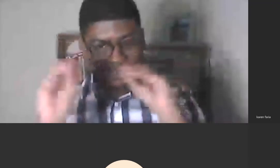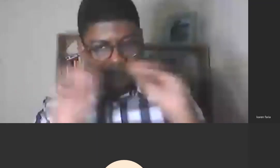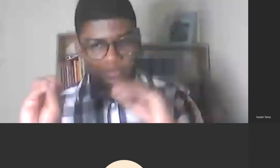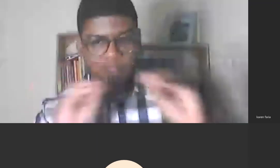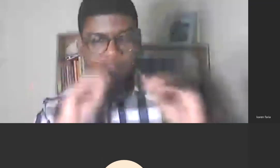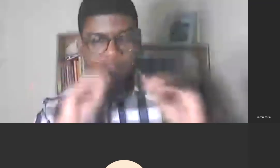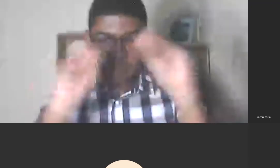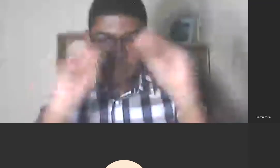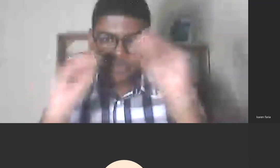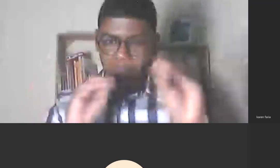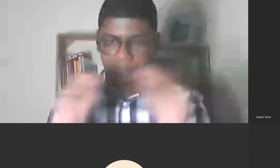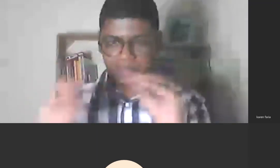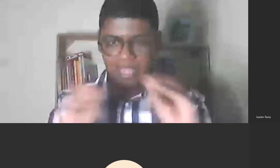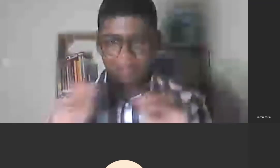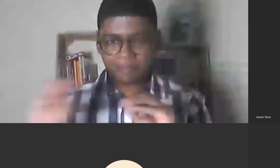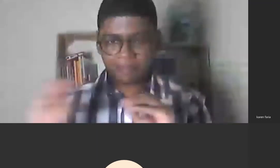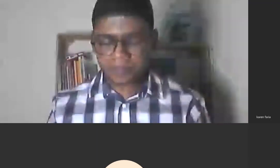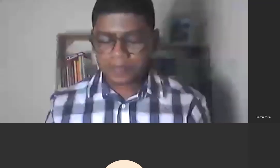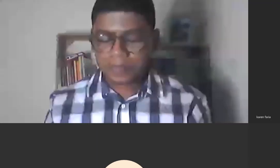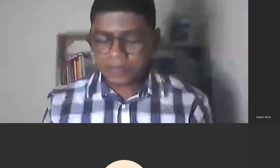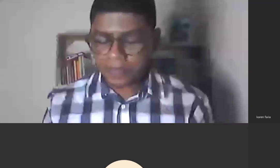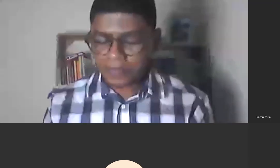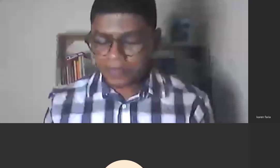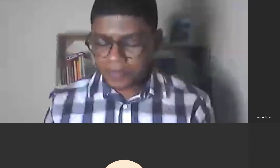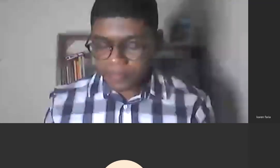Beijo, beijo, beijo, que vai ficar isso aqui, tá?